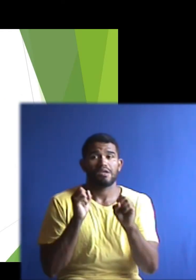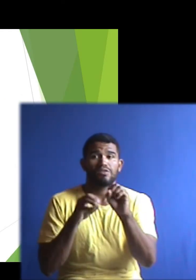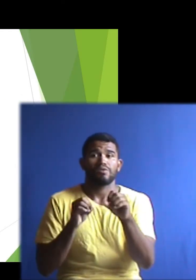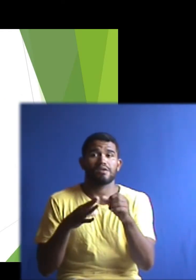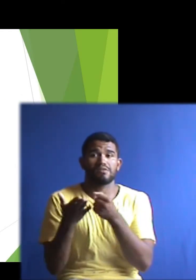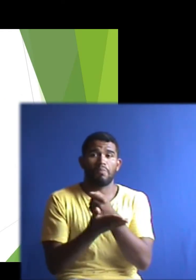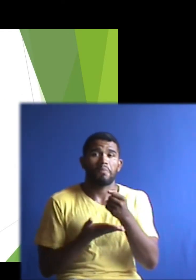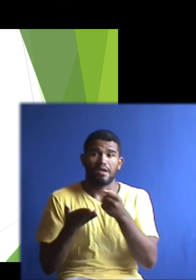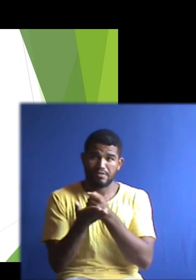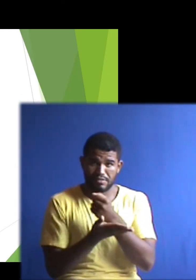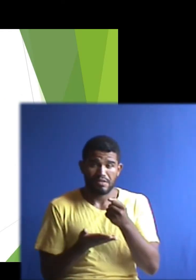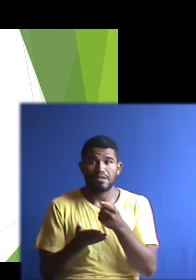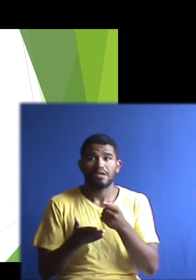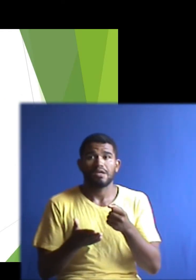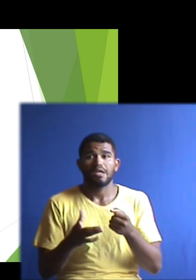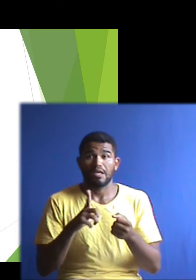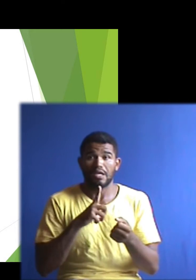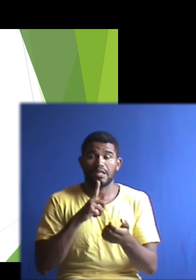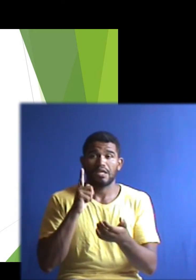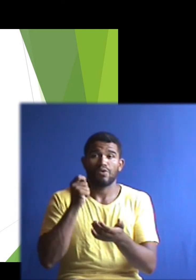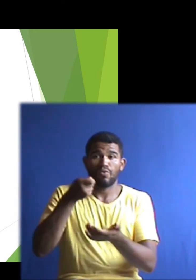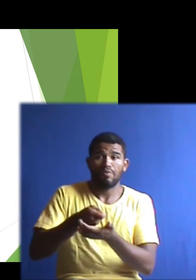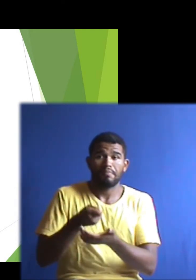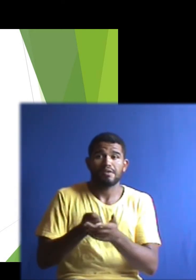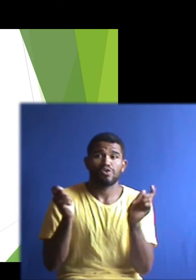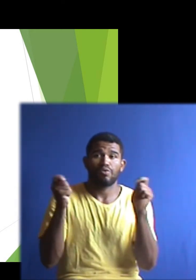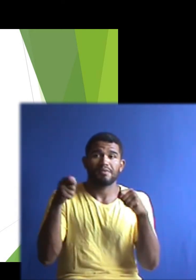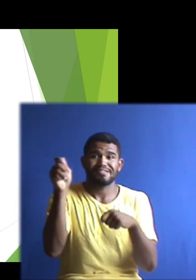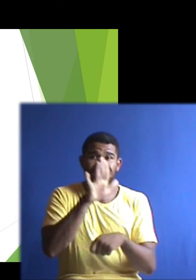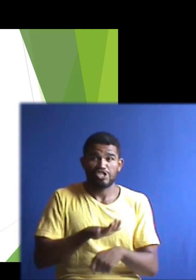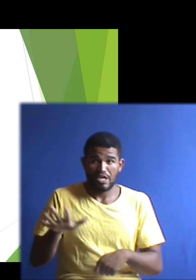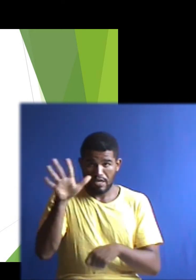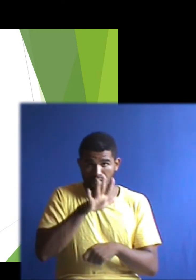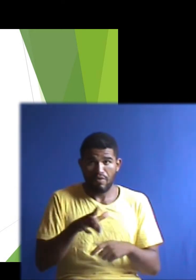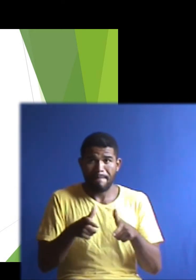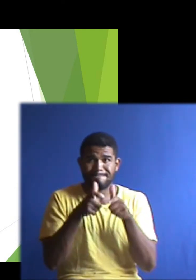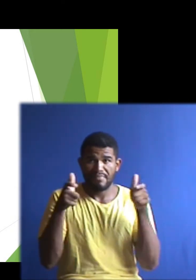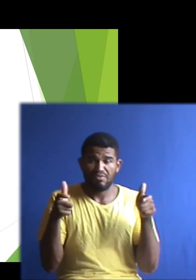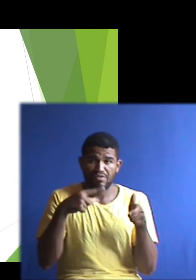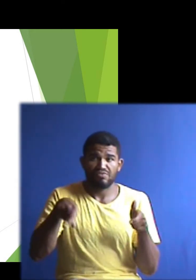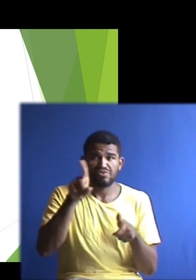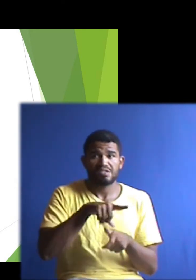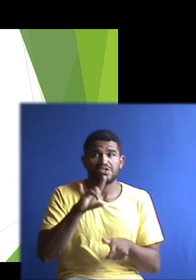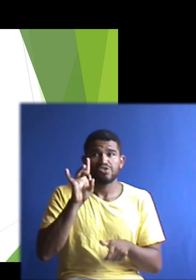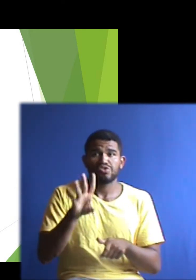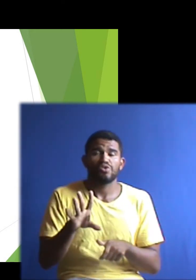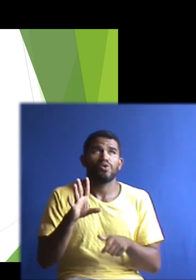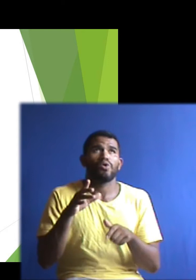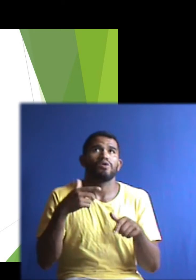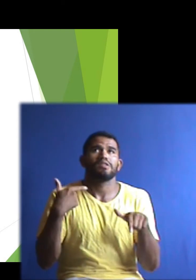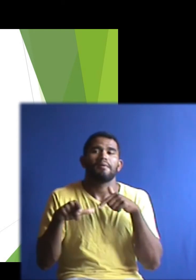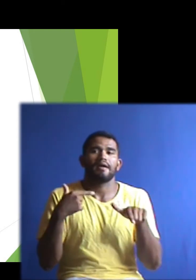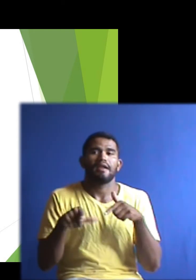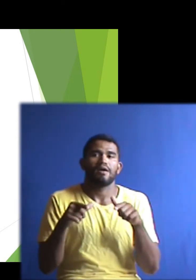básica e há a cobrança de competências gerais. A maioria de vocês só vai trabalhar com ensino